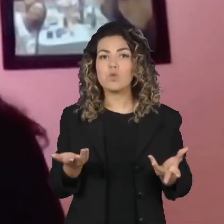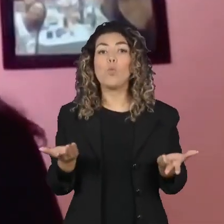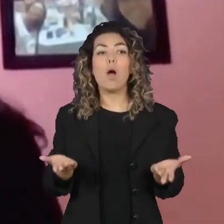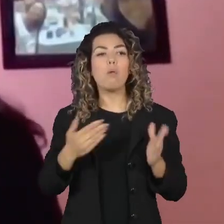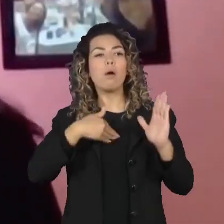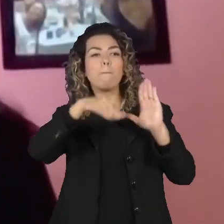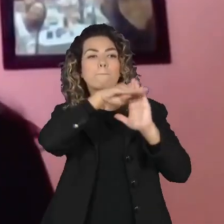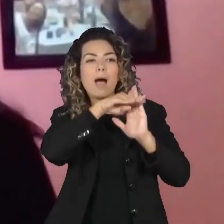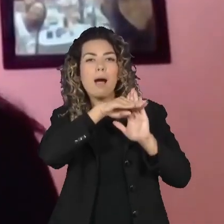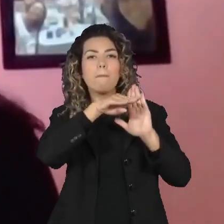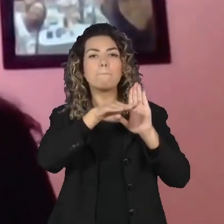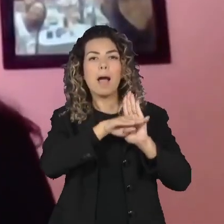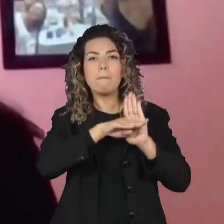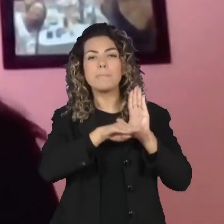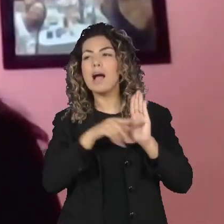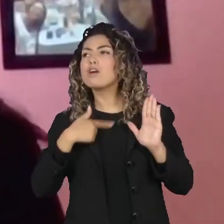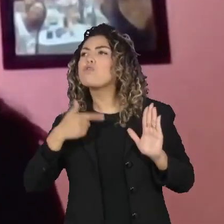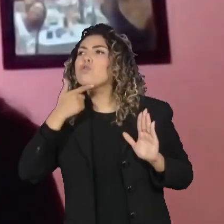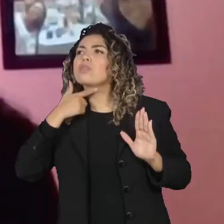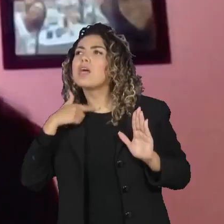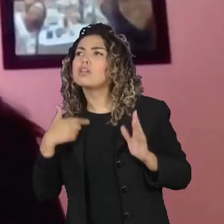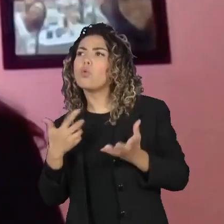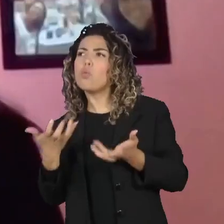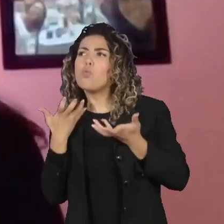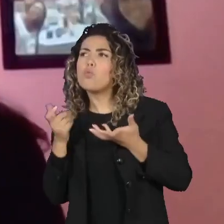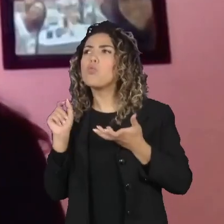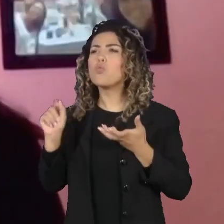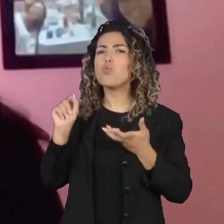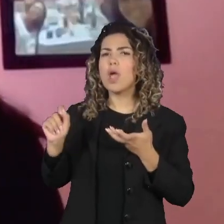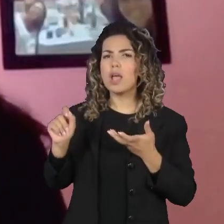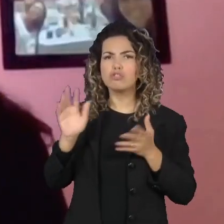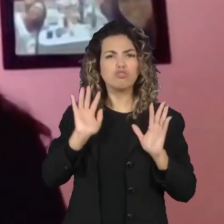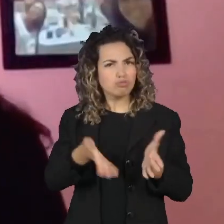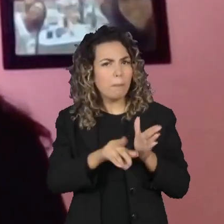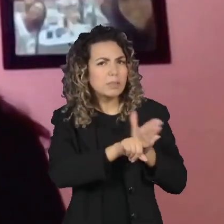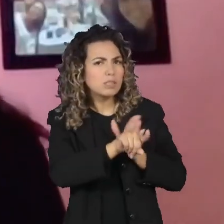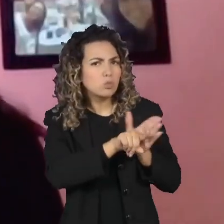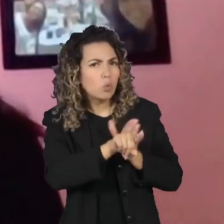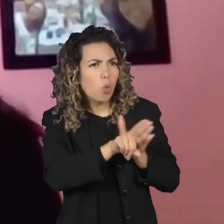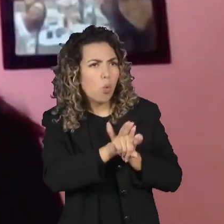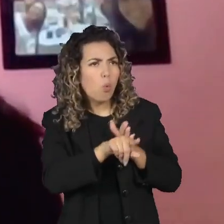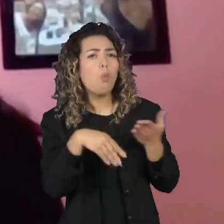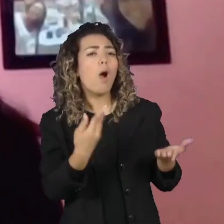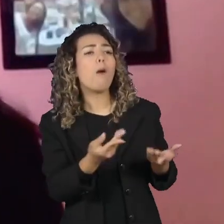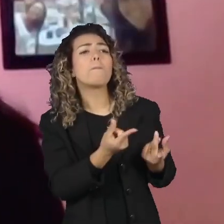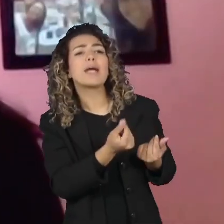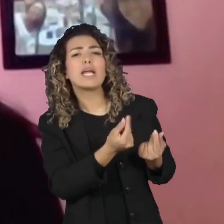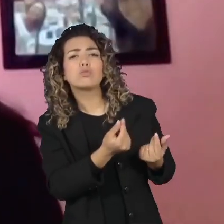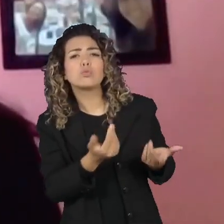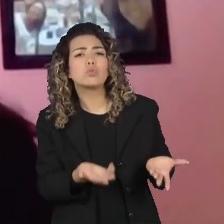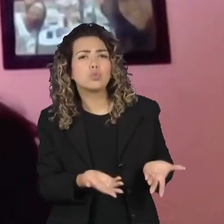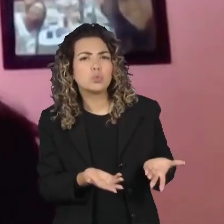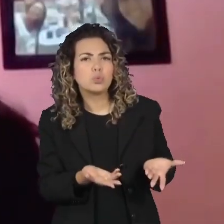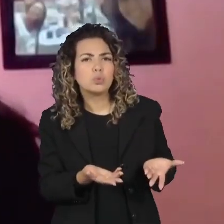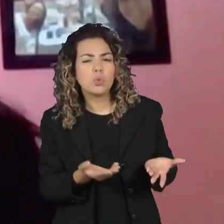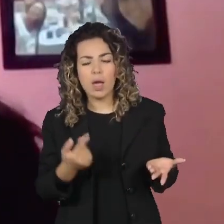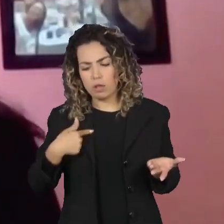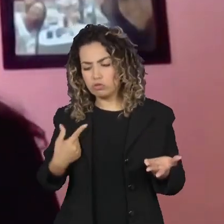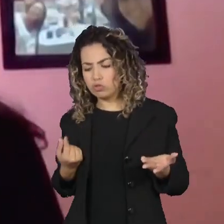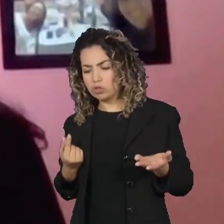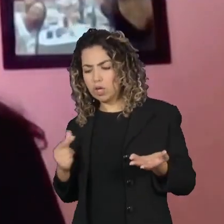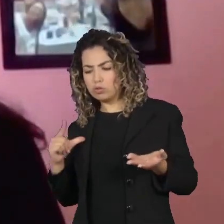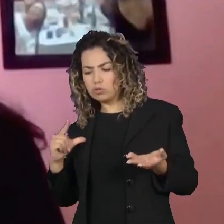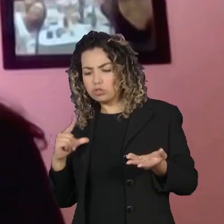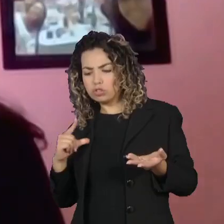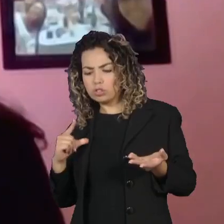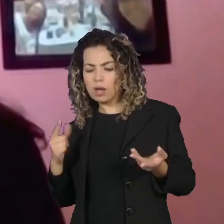listado. O que eu desejo? Eu pesquisei, eu olhei o preço, eu sei quanto é, as pessoas, eu sei como eu posso pagar, eu já olhei para as